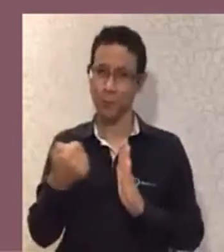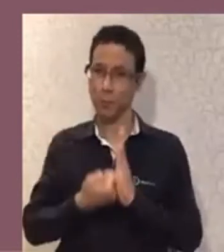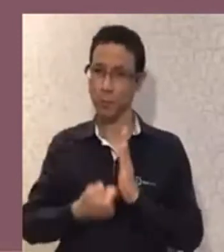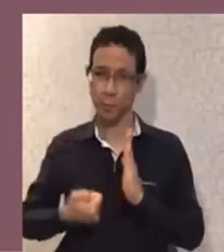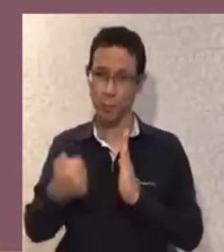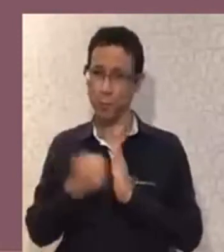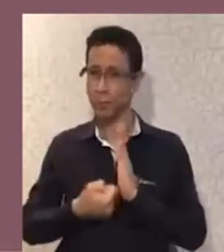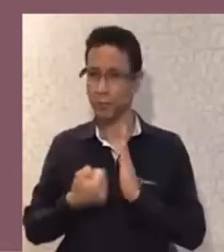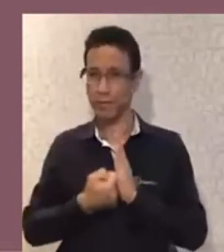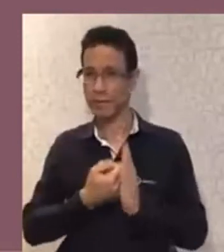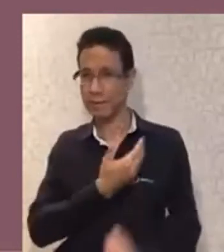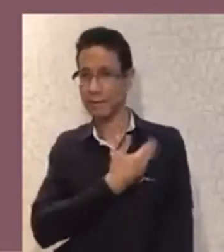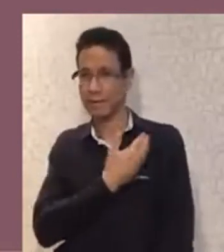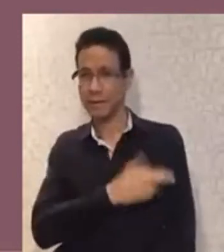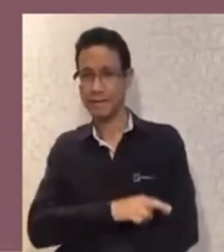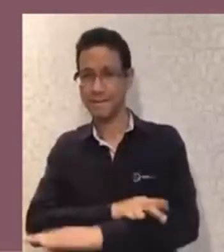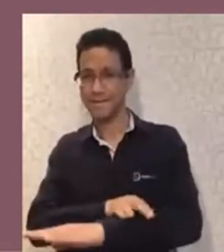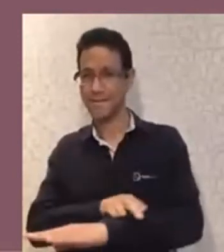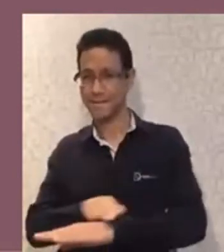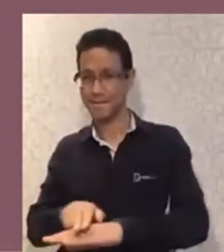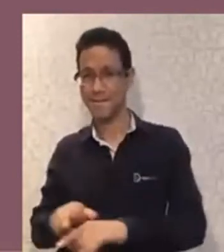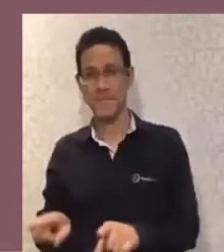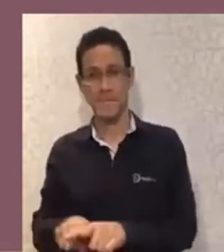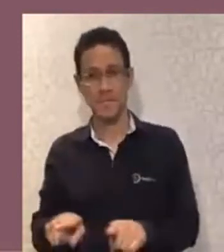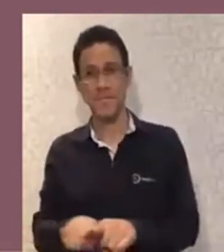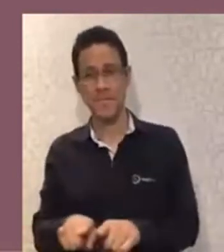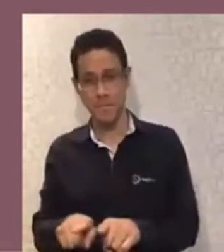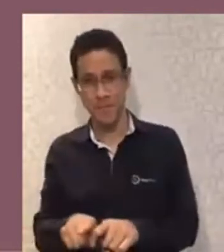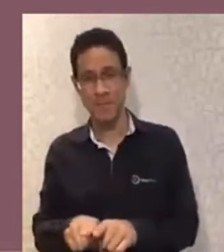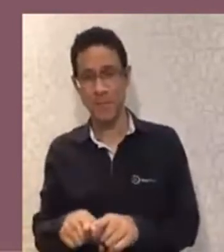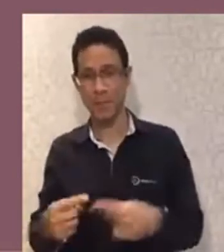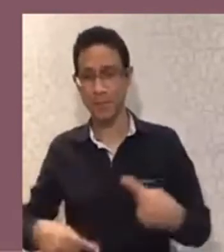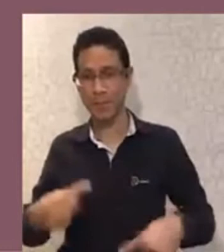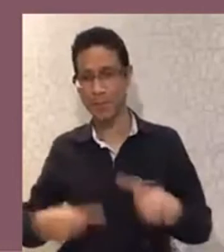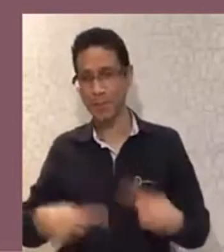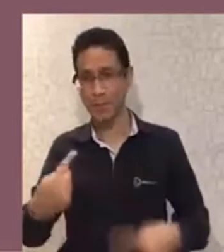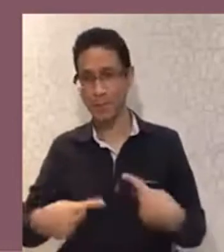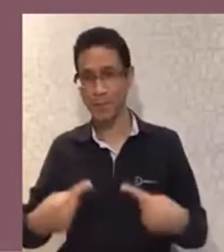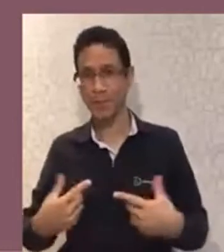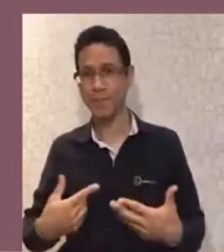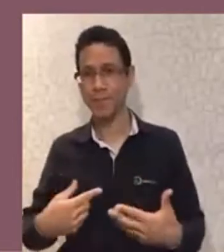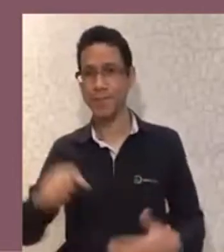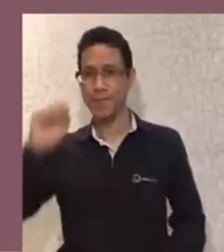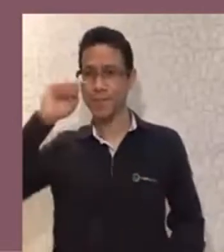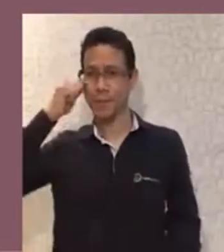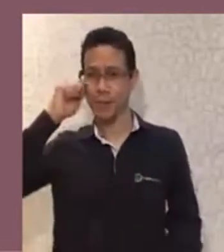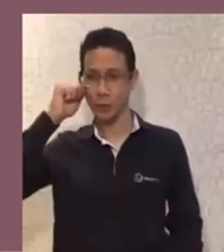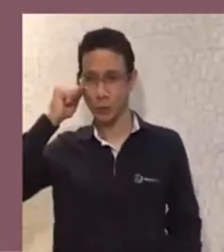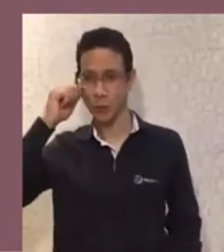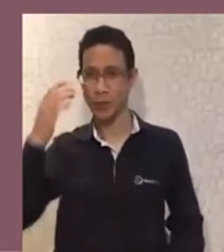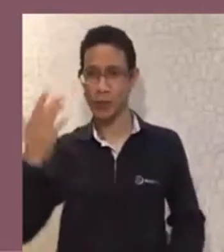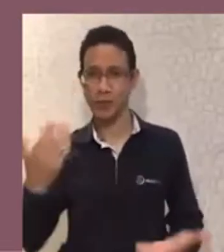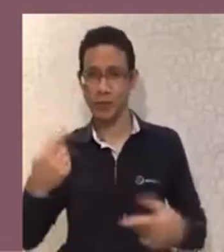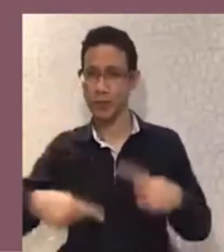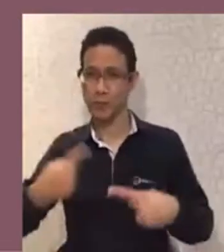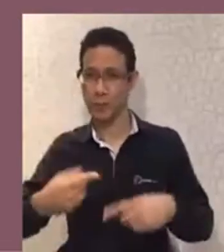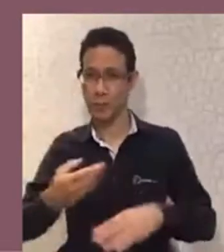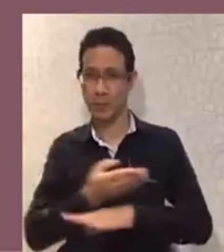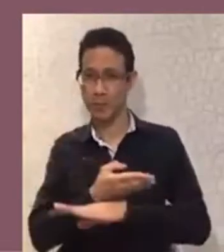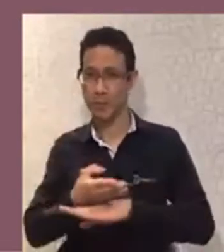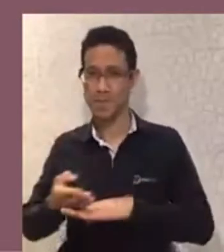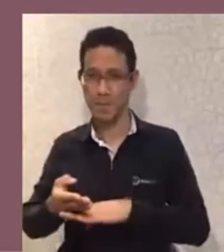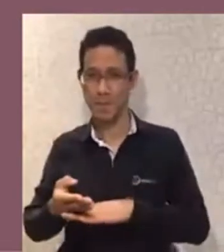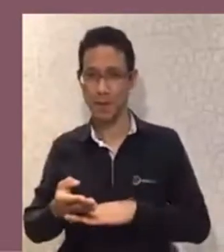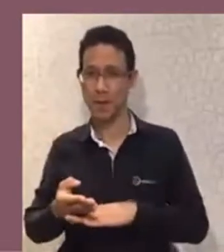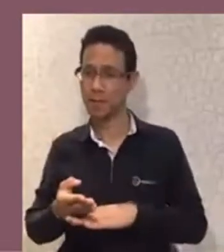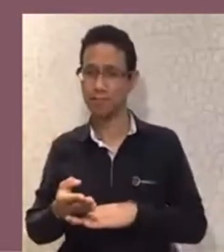antirracista, como as discussões sobre negritude, ou discussões sobre branquitude,